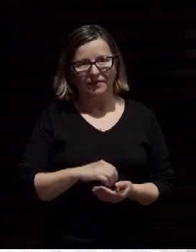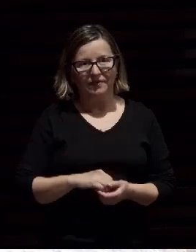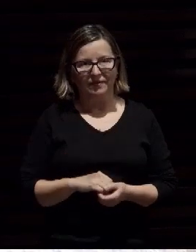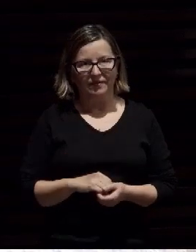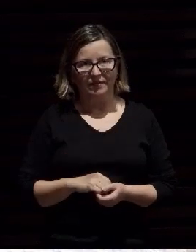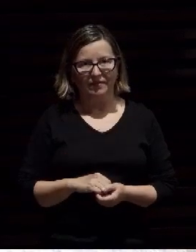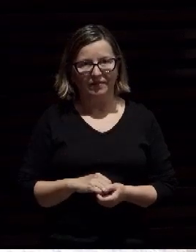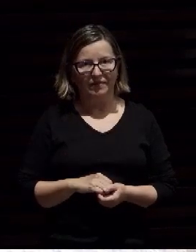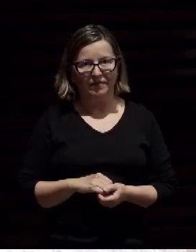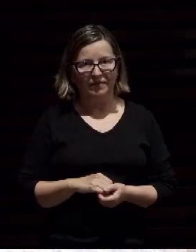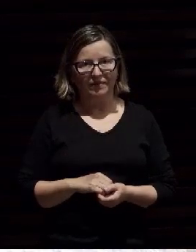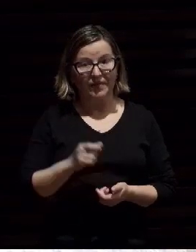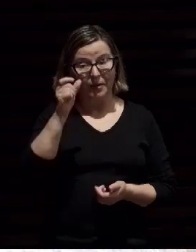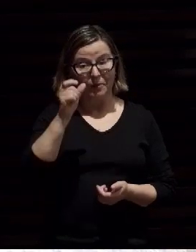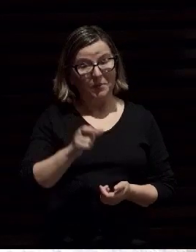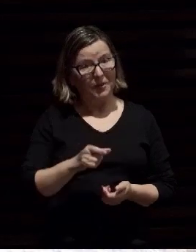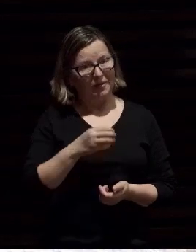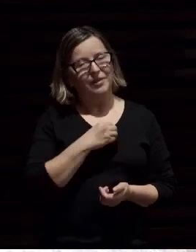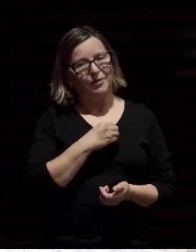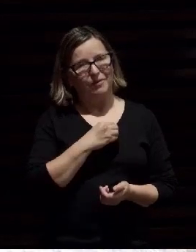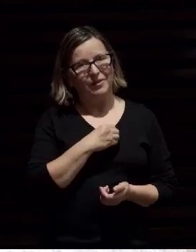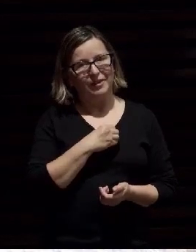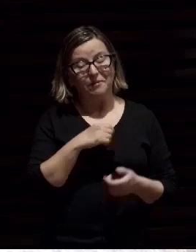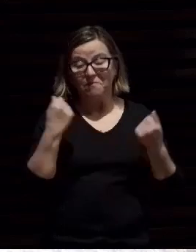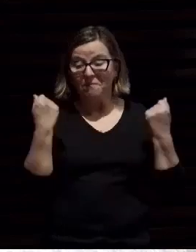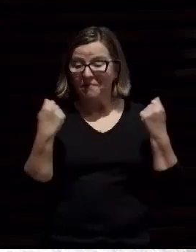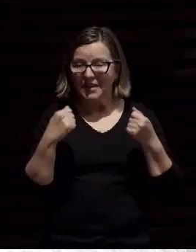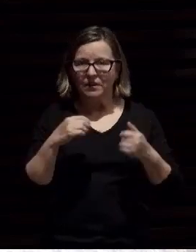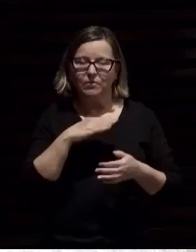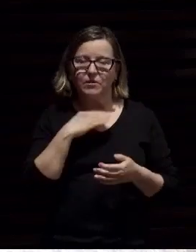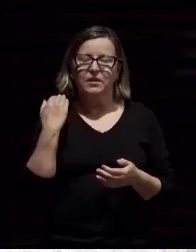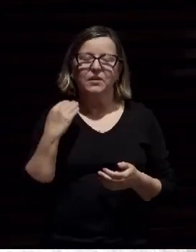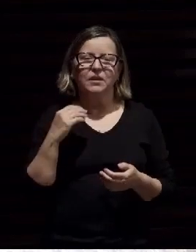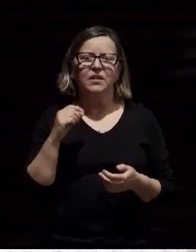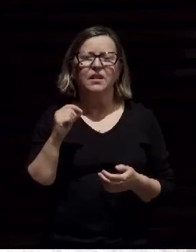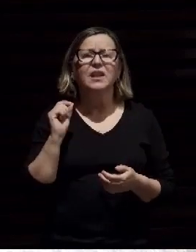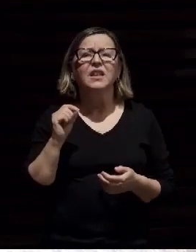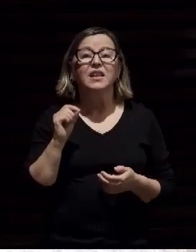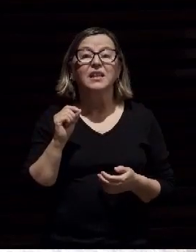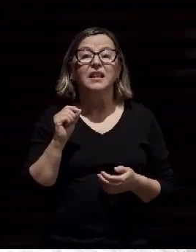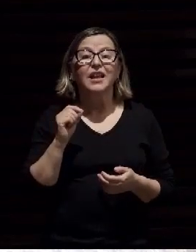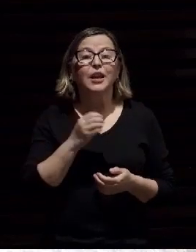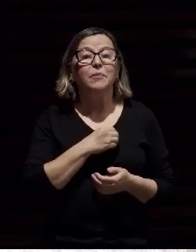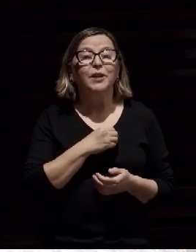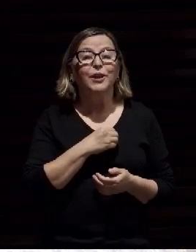A alma que pecar, essa terá que morrer. E quem é o pecador aqui na história?